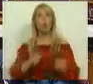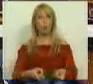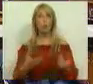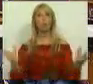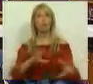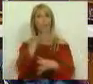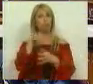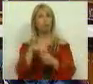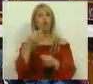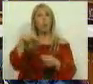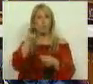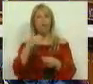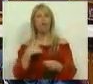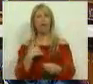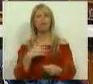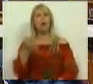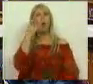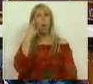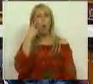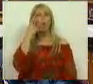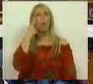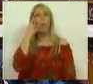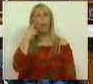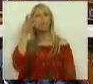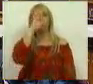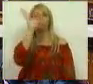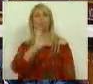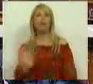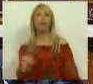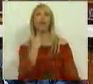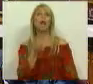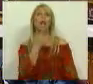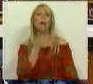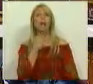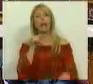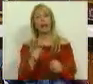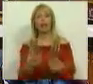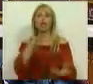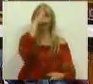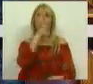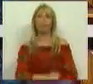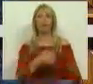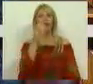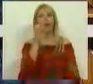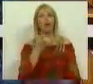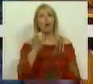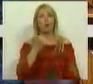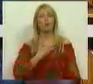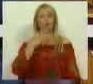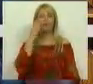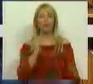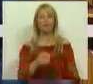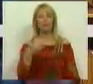Socialista muito conhecedores da retórica que este Governo, o PS, o CDS e o